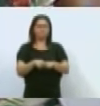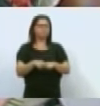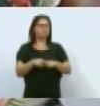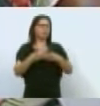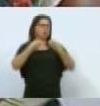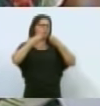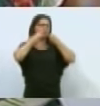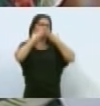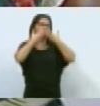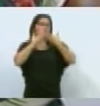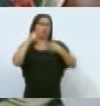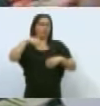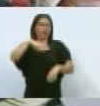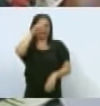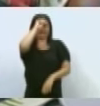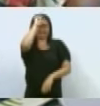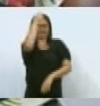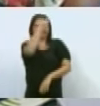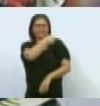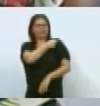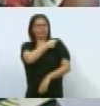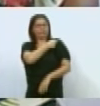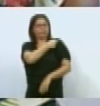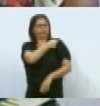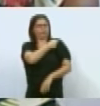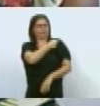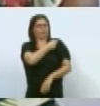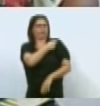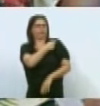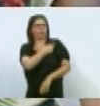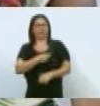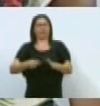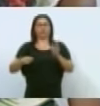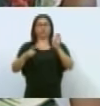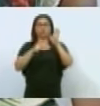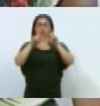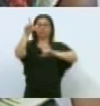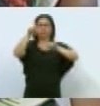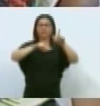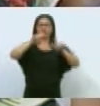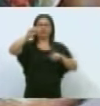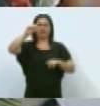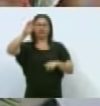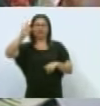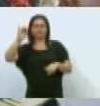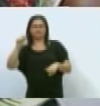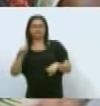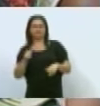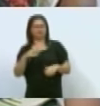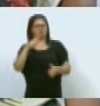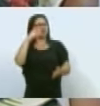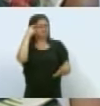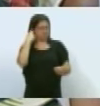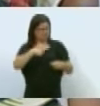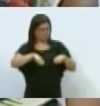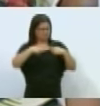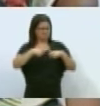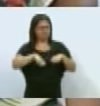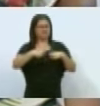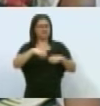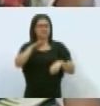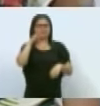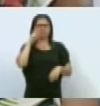Maísa aqui em São José do Rio Preto. E com a realização do SBT Interior e do Shopping Cidade Norte, eu tenho certeza que você vai se